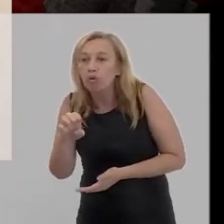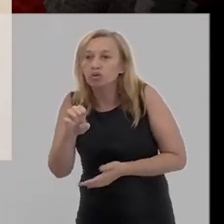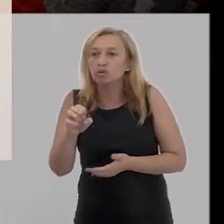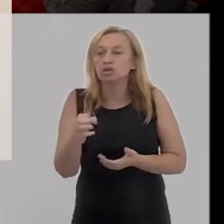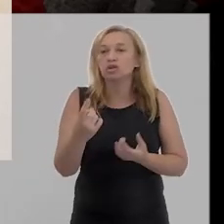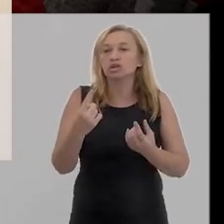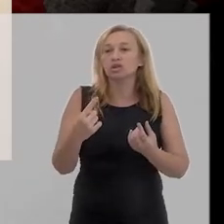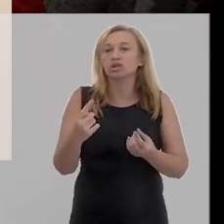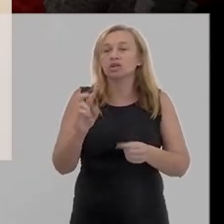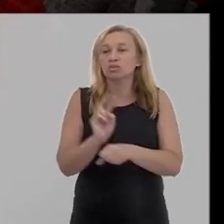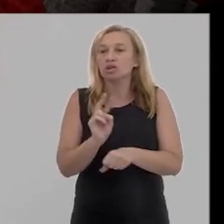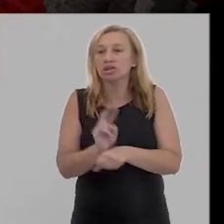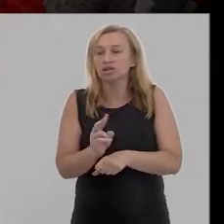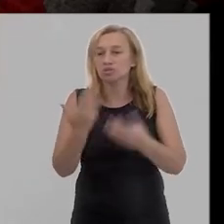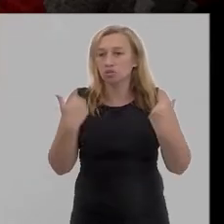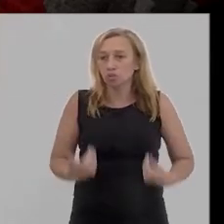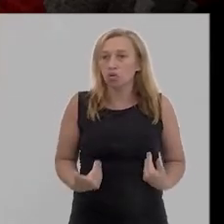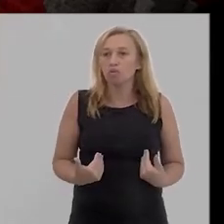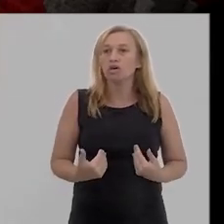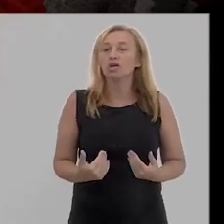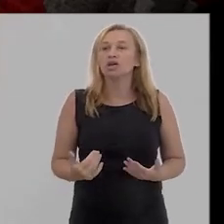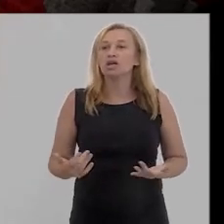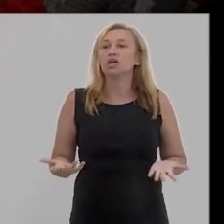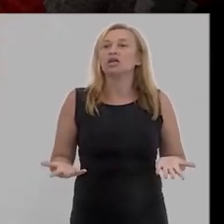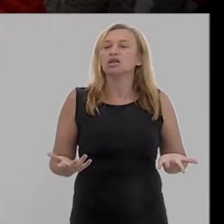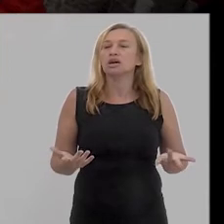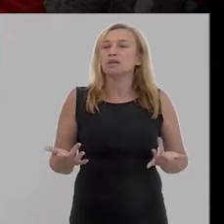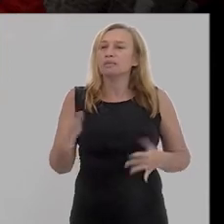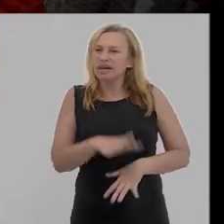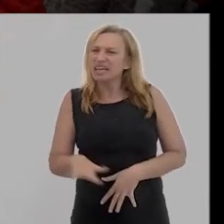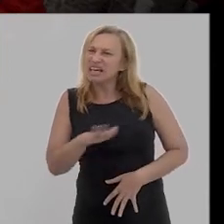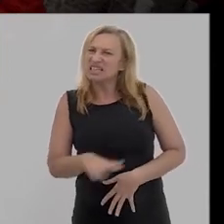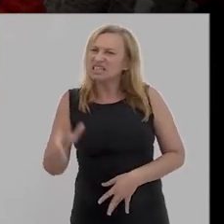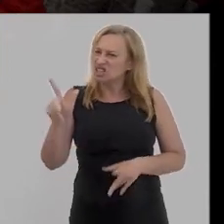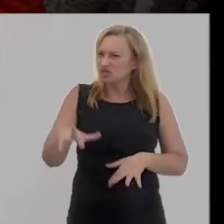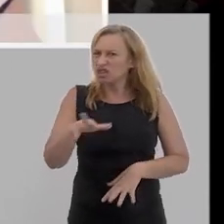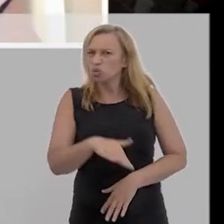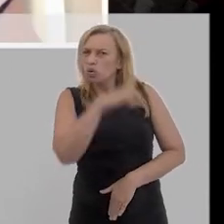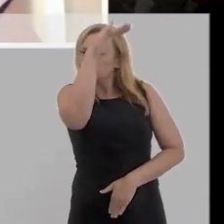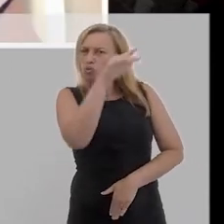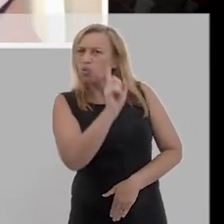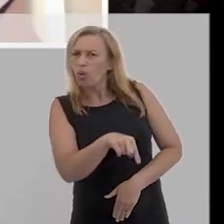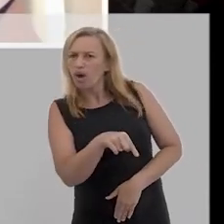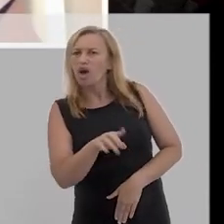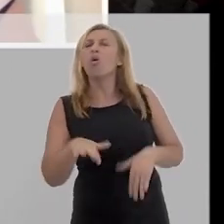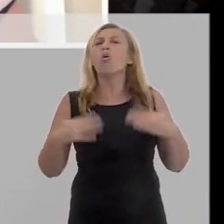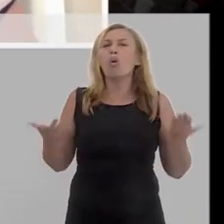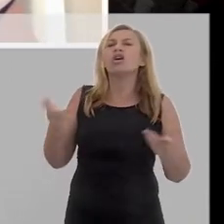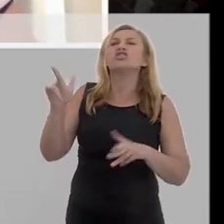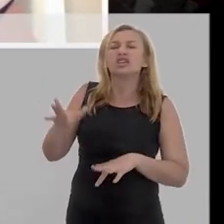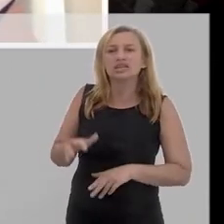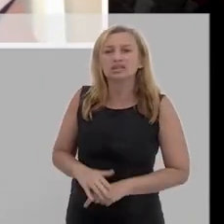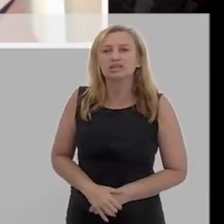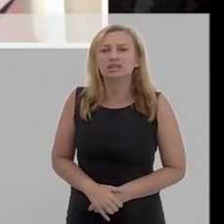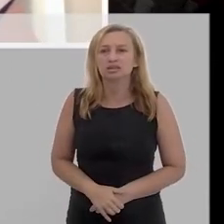estudo de anticorpos. O imunizante para criança é diferente do adulto, né? Sim, qual é? Sim.